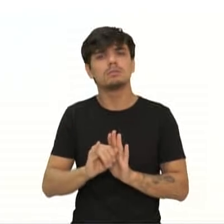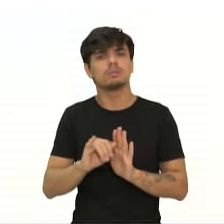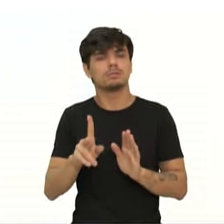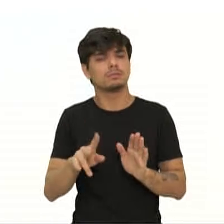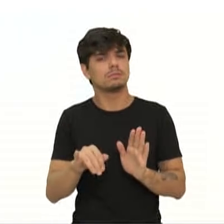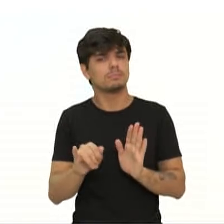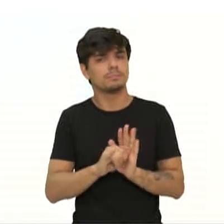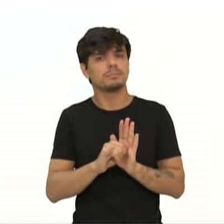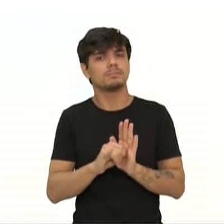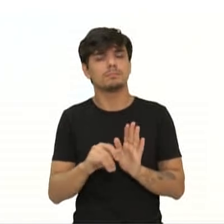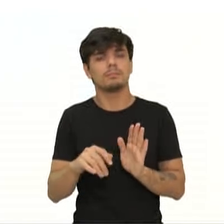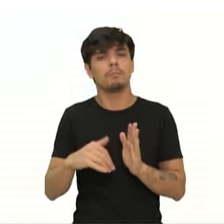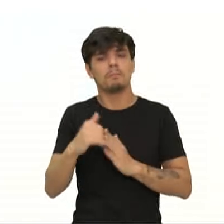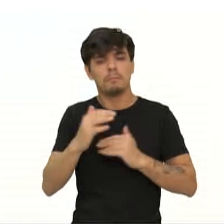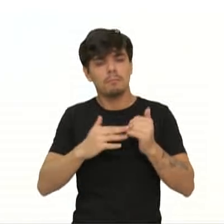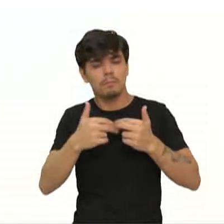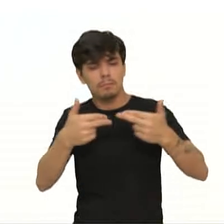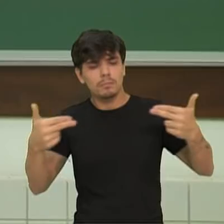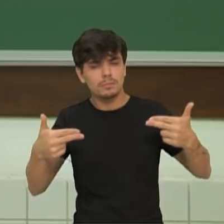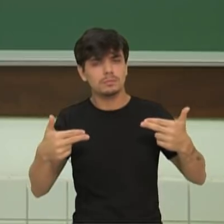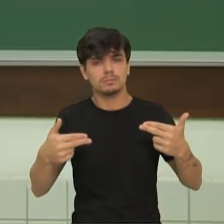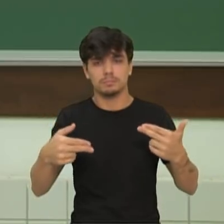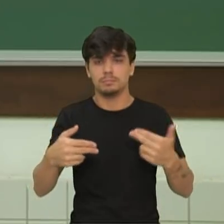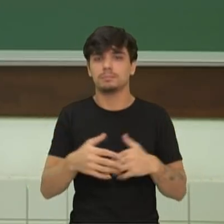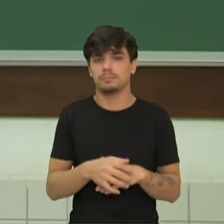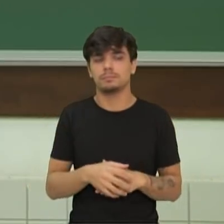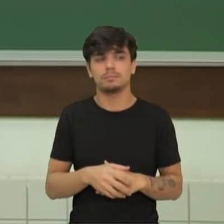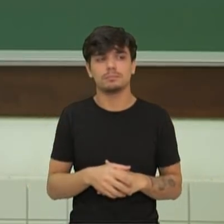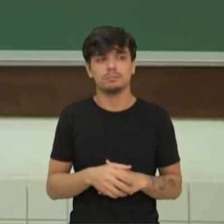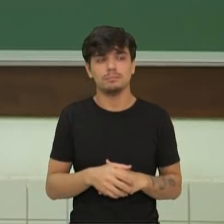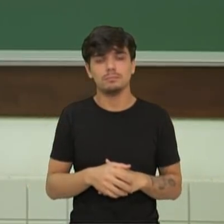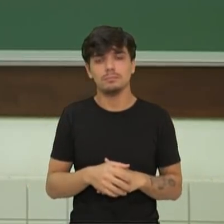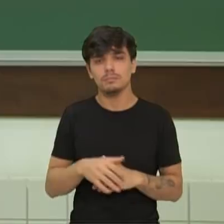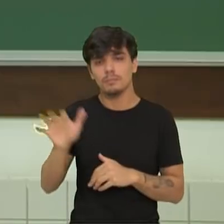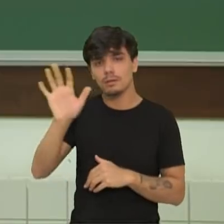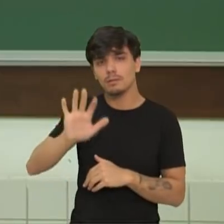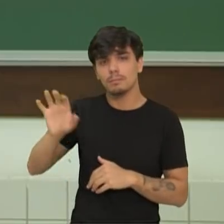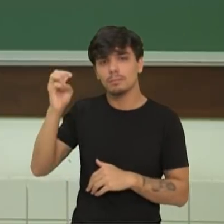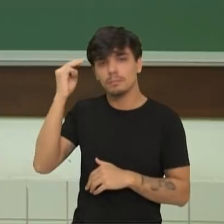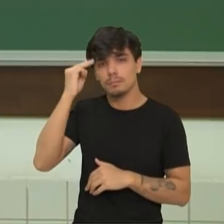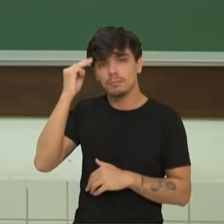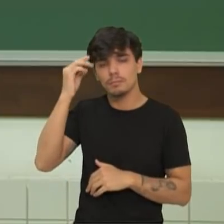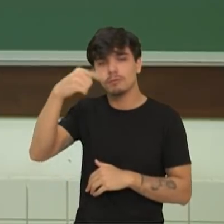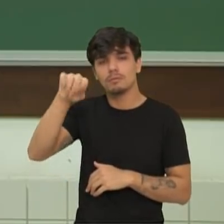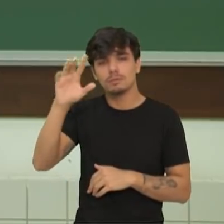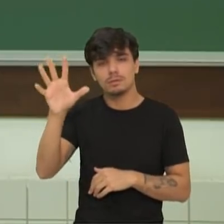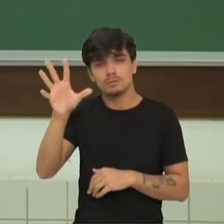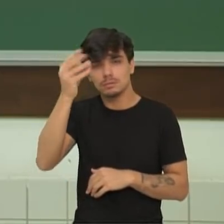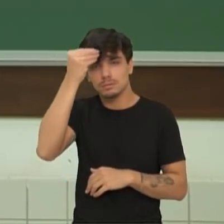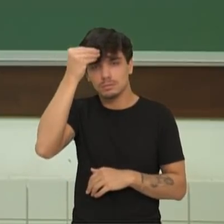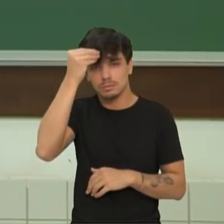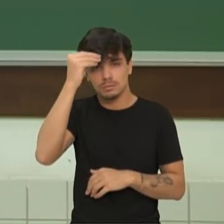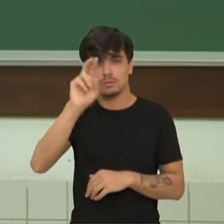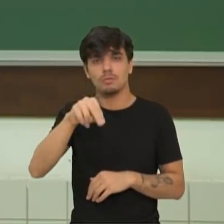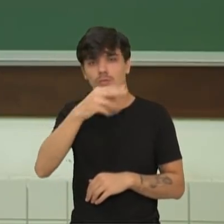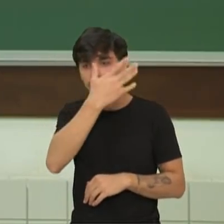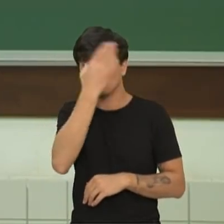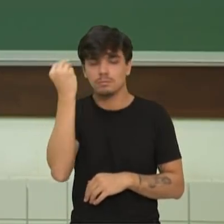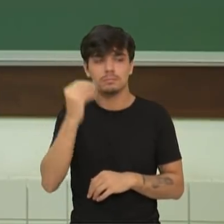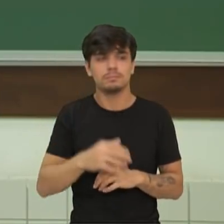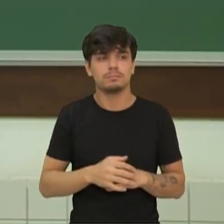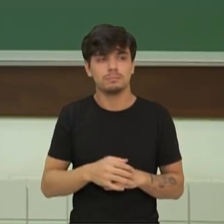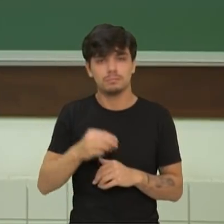importados. Então, mapa mental, para vocês decorarem rapidinho, nunca mais esquecerem.